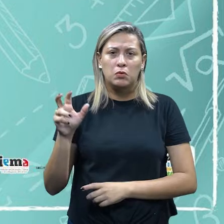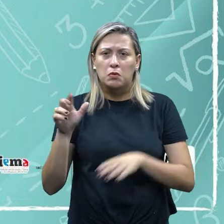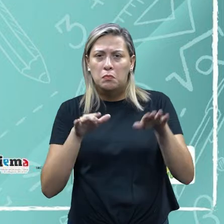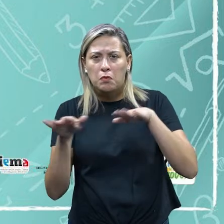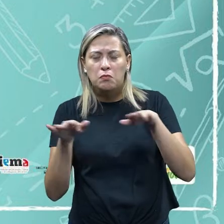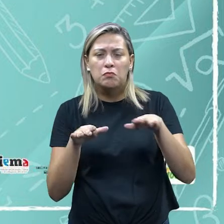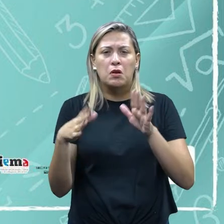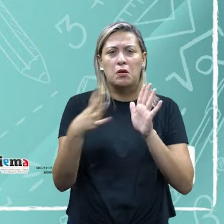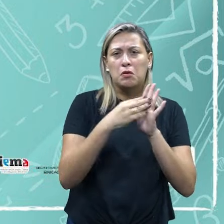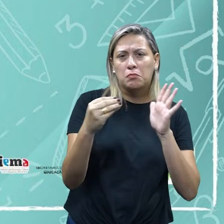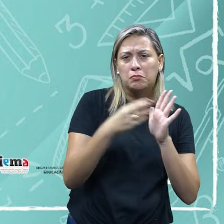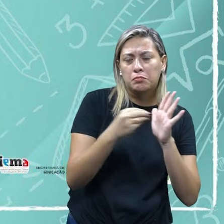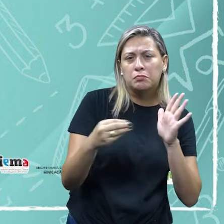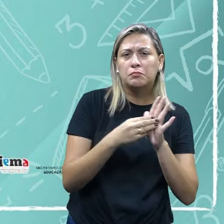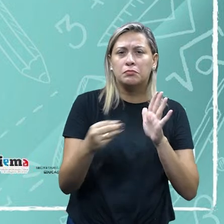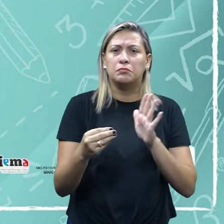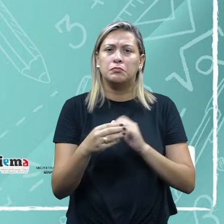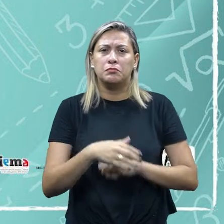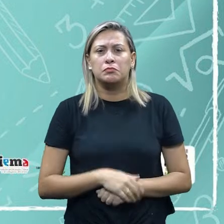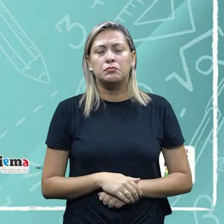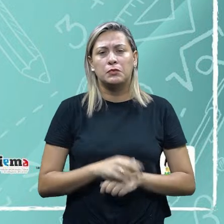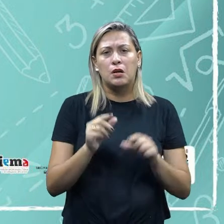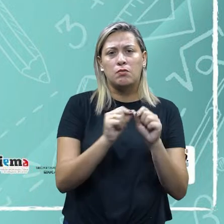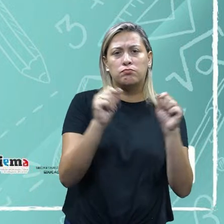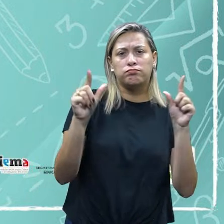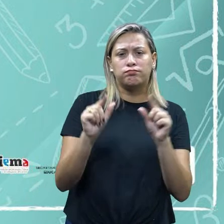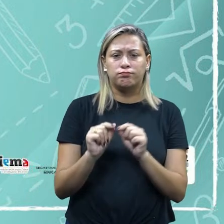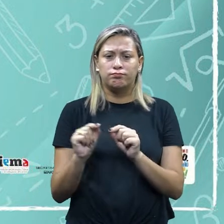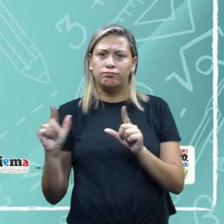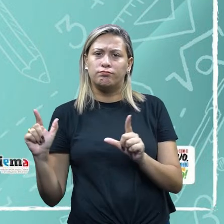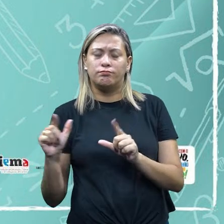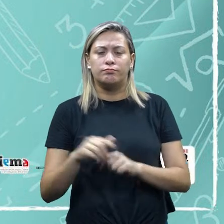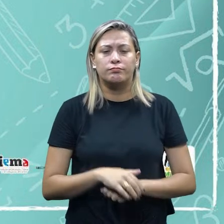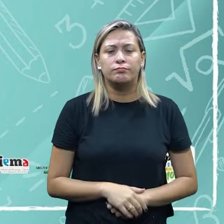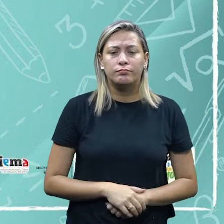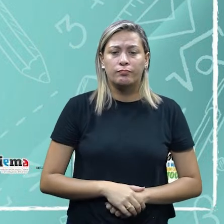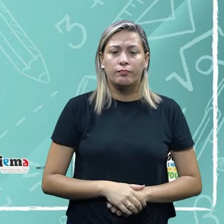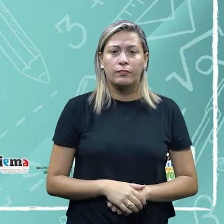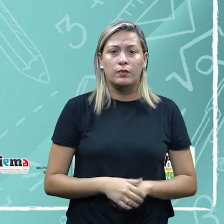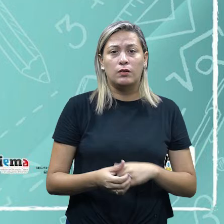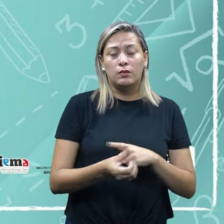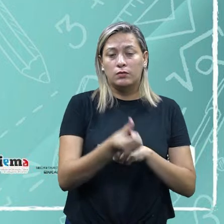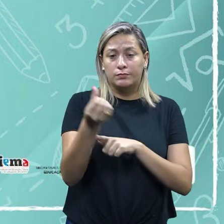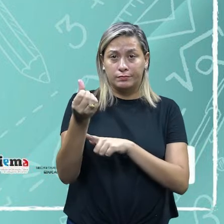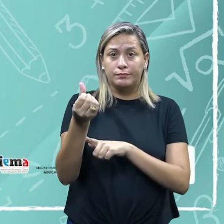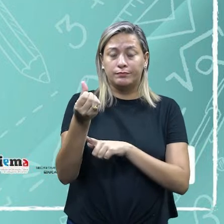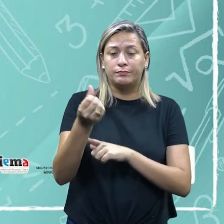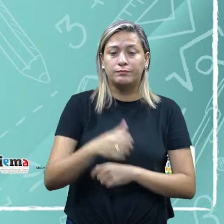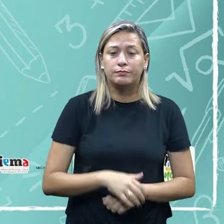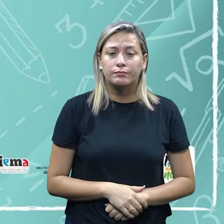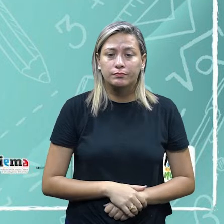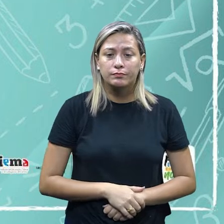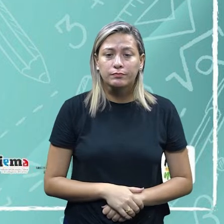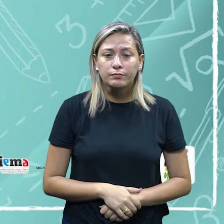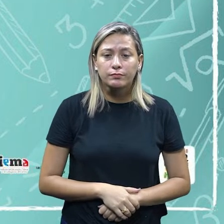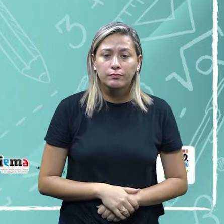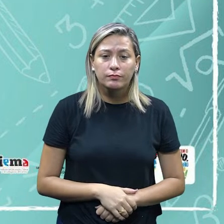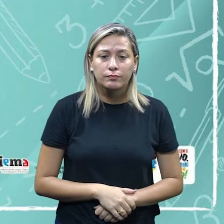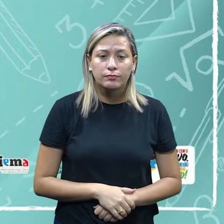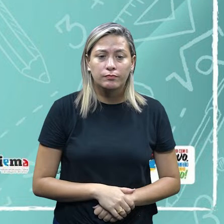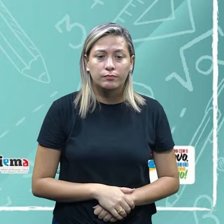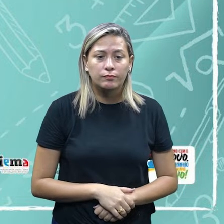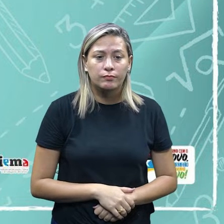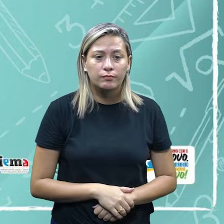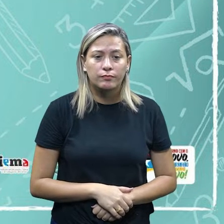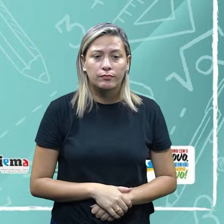mover, copiar, espelhar, certo? No 6, você tem os comandos